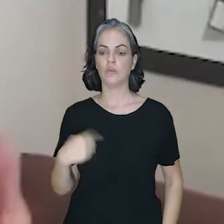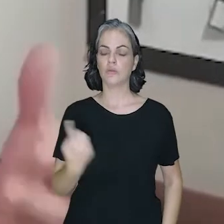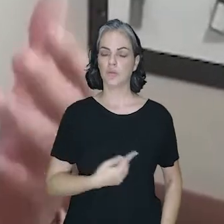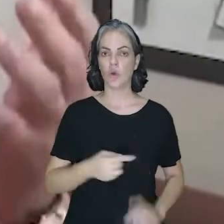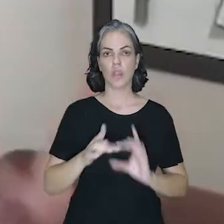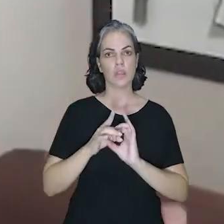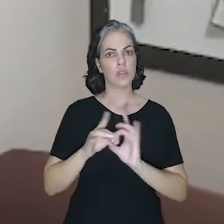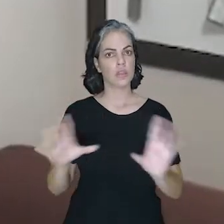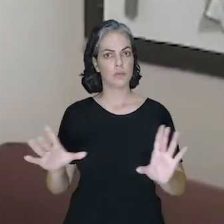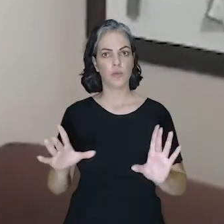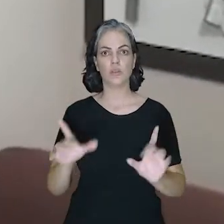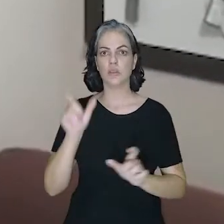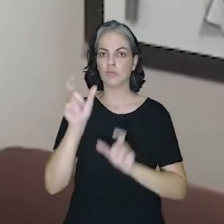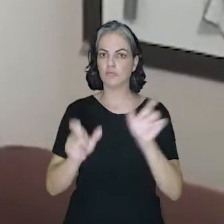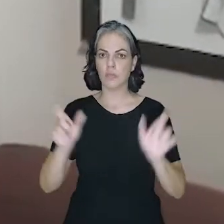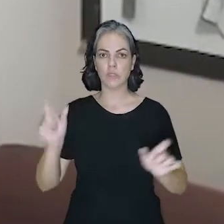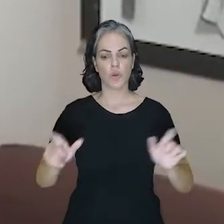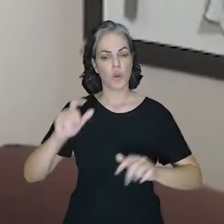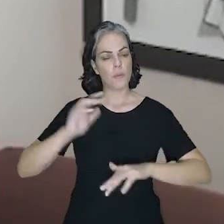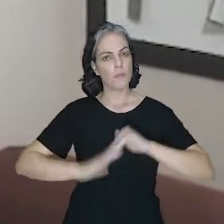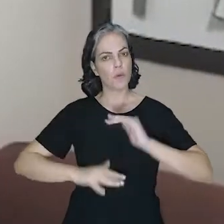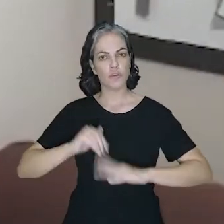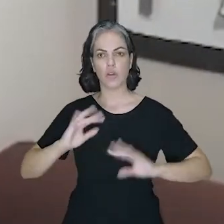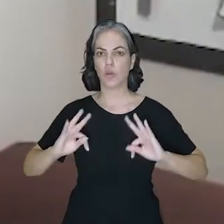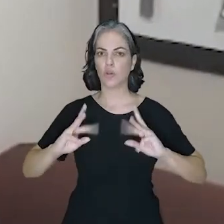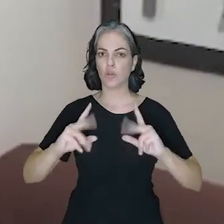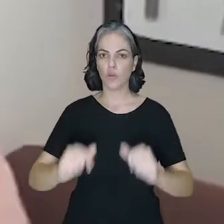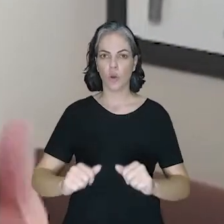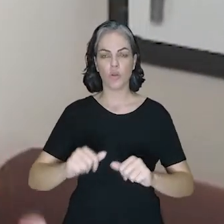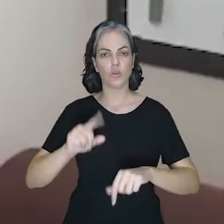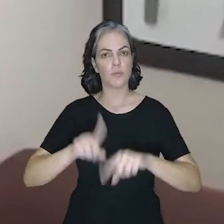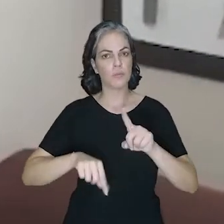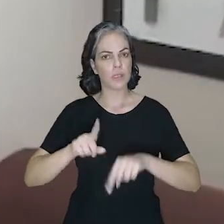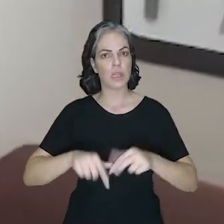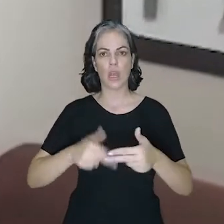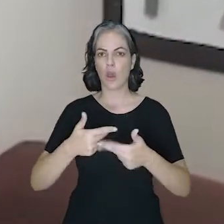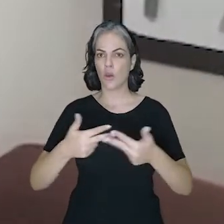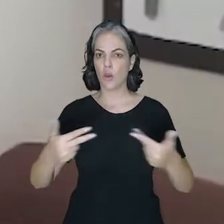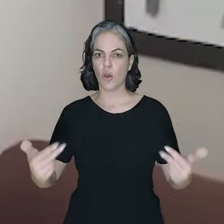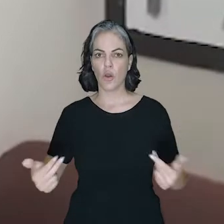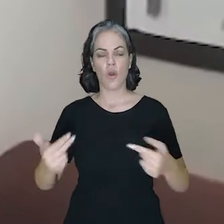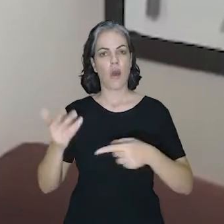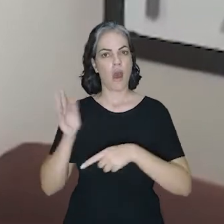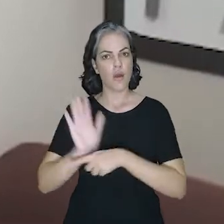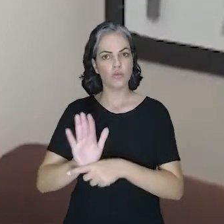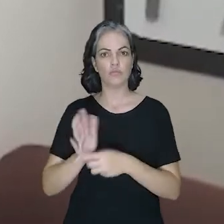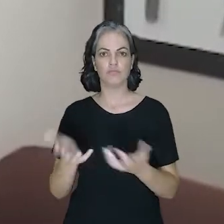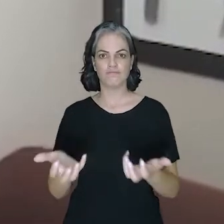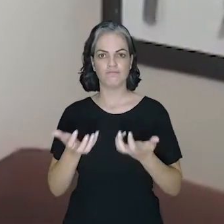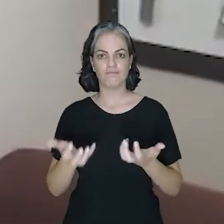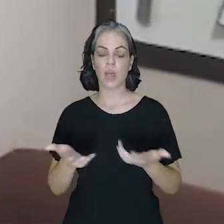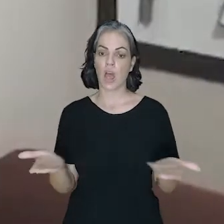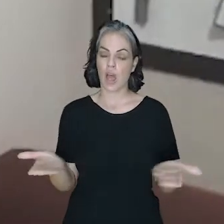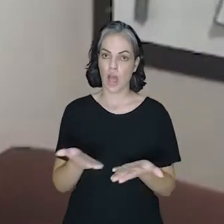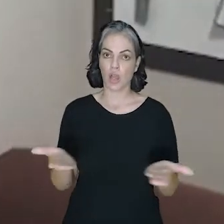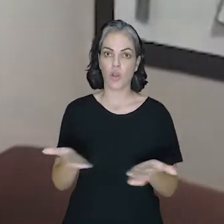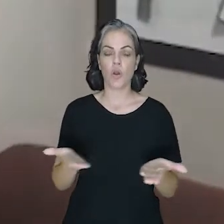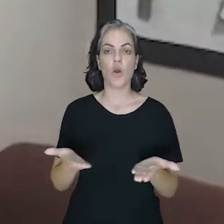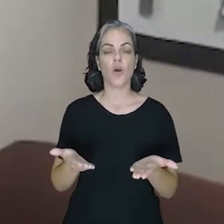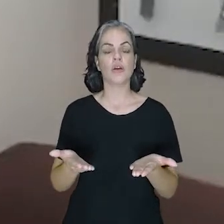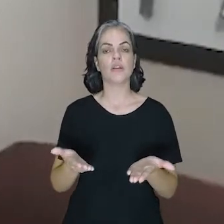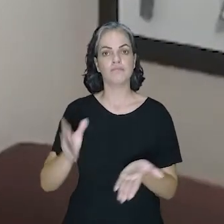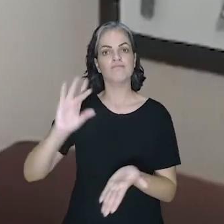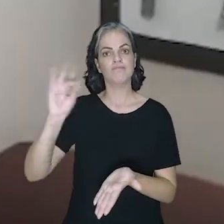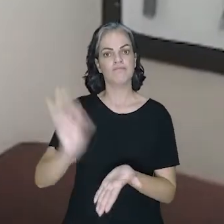Nacional, colocando à disposição todo o nosso efetivo, os nossos recursos logísticos e materiais. E vamos agora,